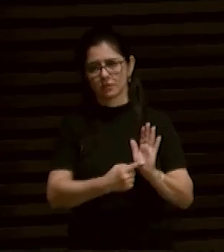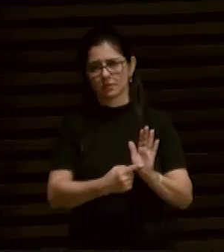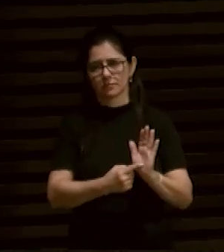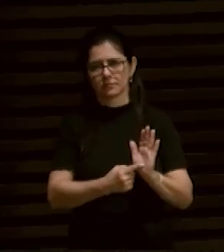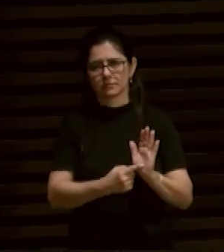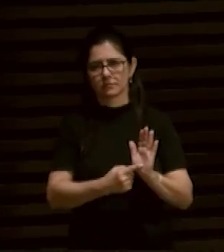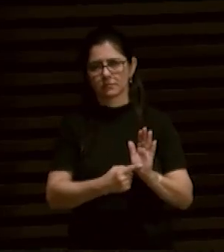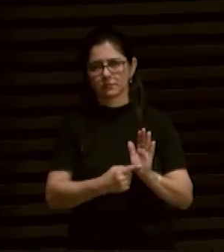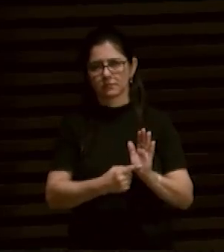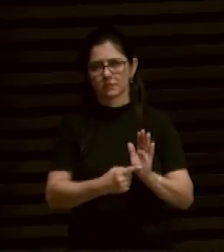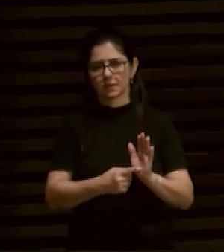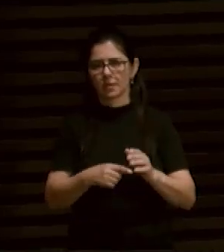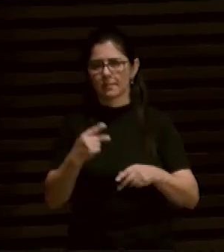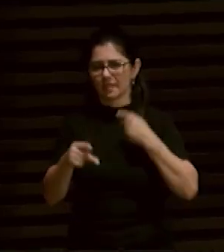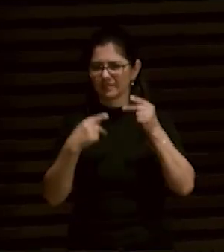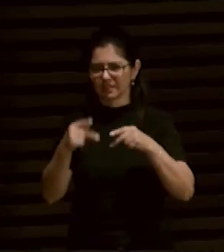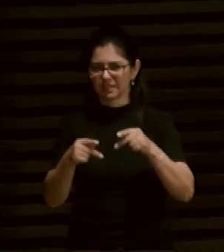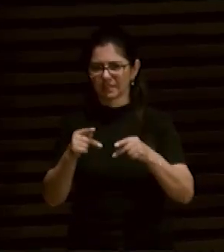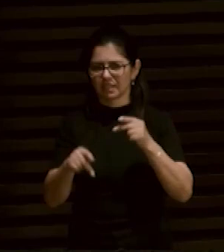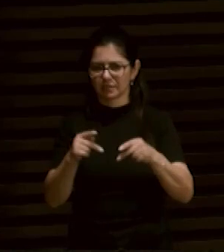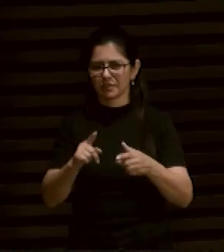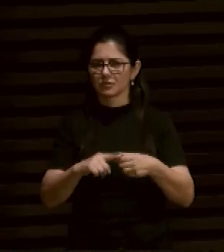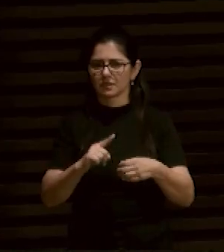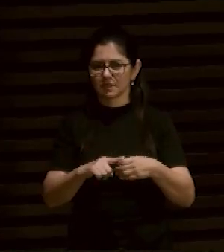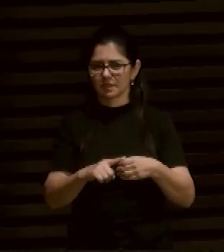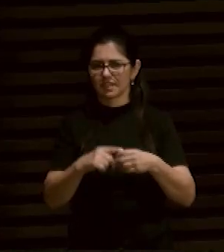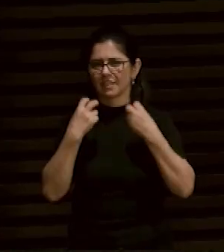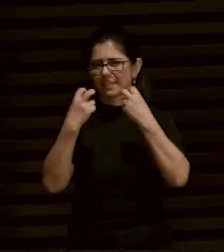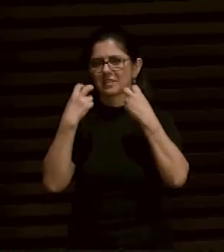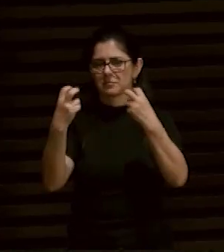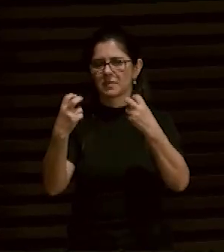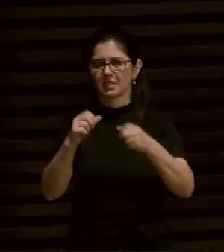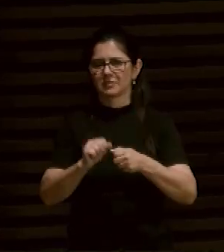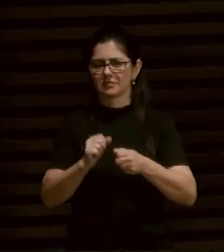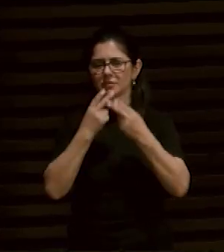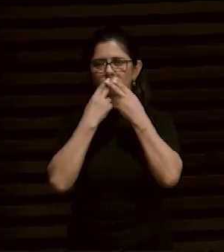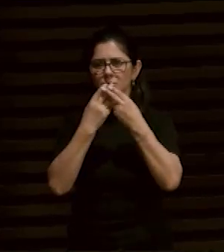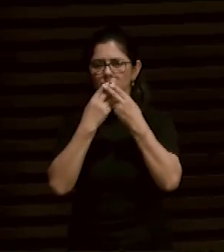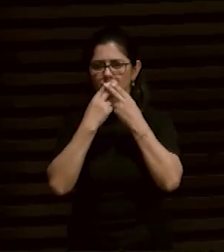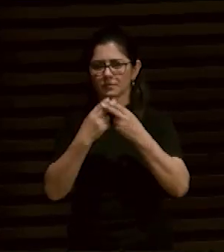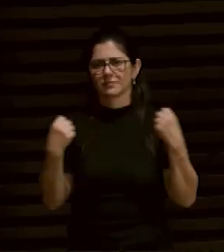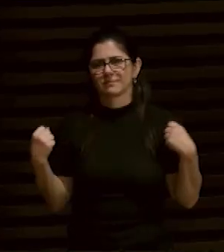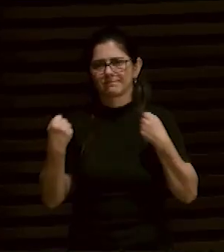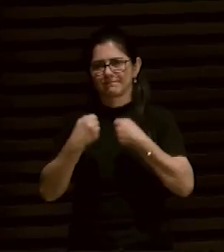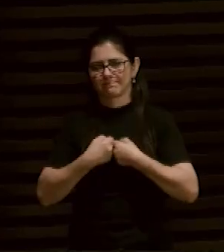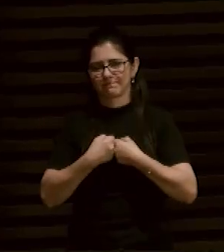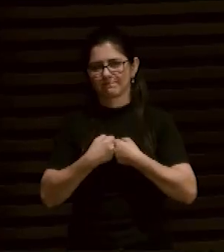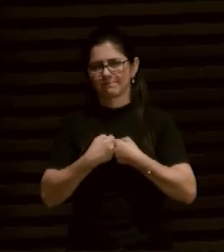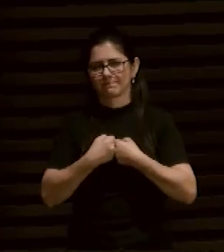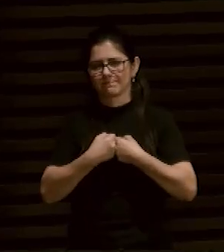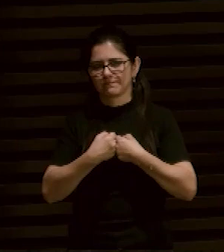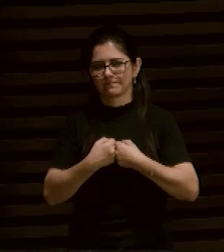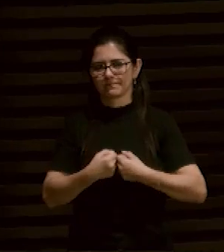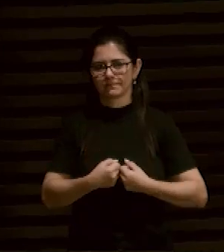eles clamaram jejum, vestiram-se panos de saco, desde o maior até o menor. Aqui é muito curioso o texto, porque o povo ninivita